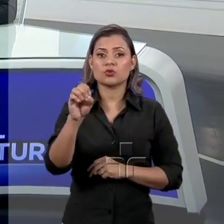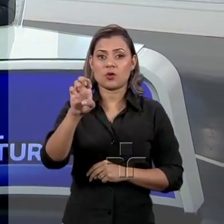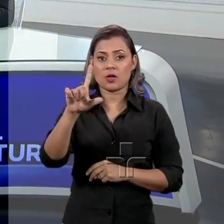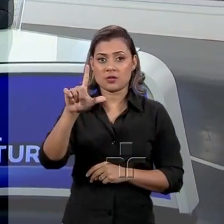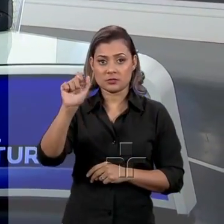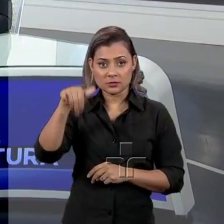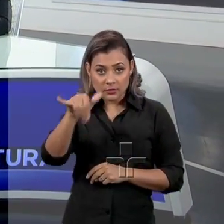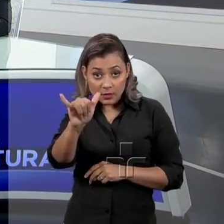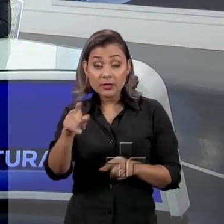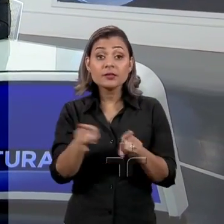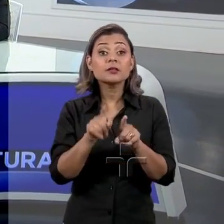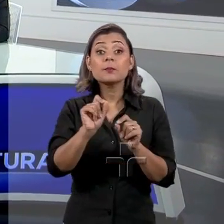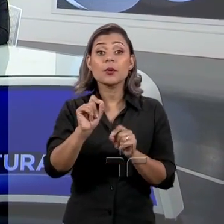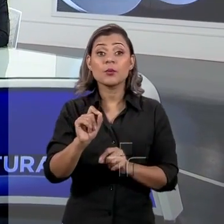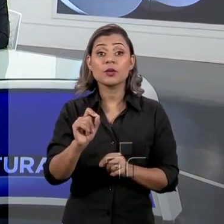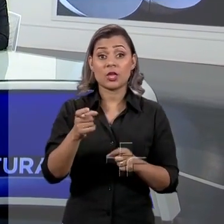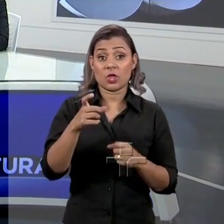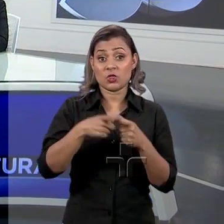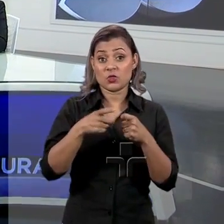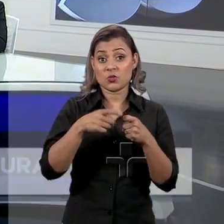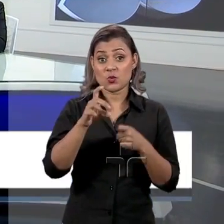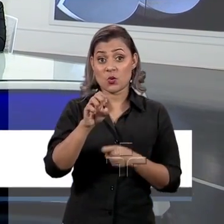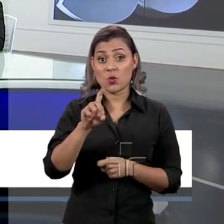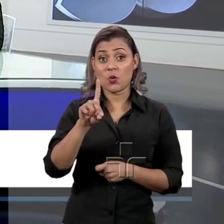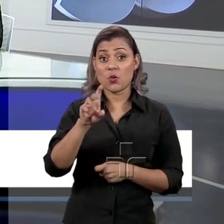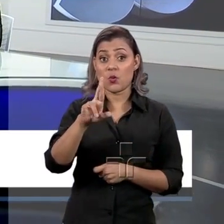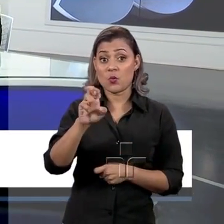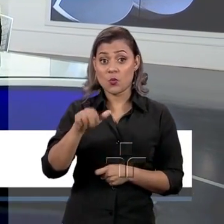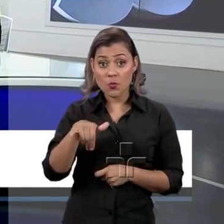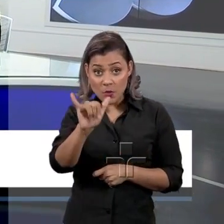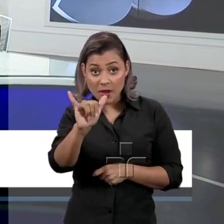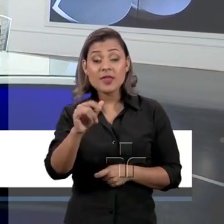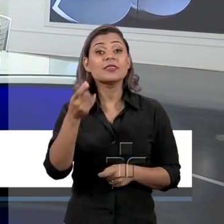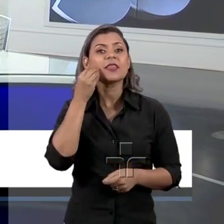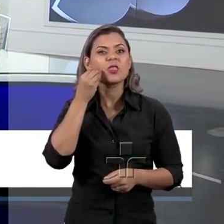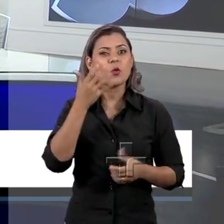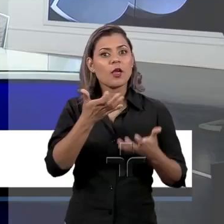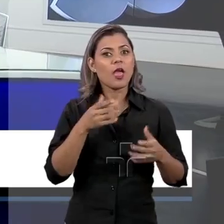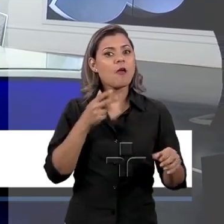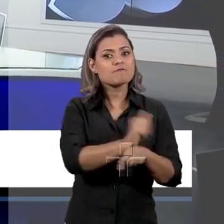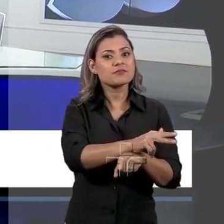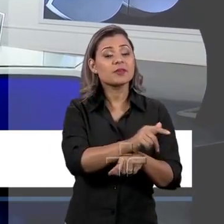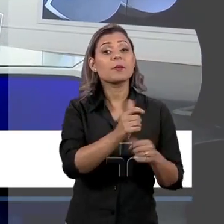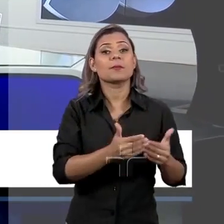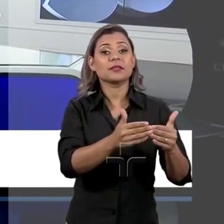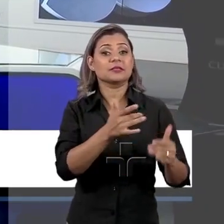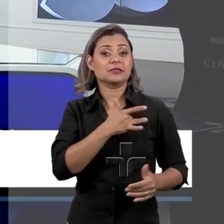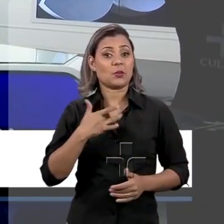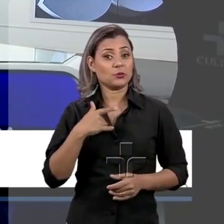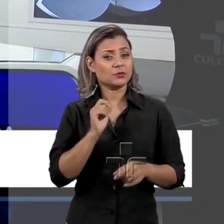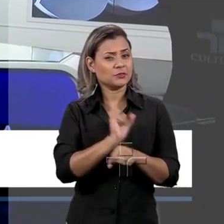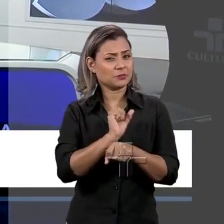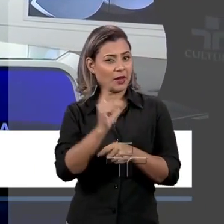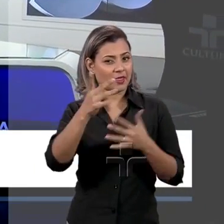e do dia em que o Dr. Ray tentou ser ministro da Saúde. Os detalhes você vê já já.